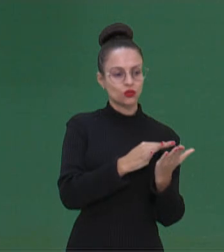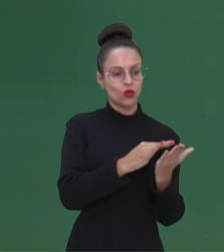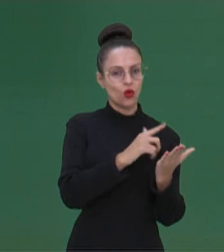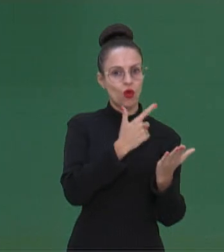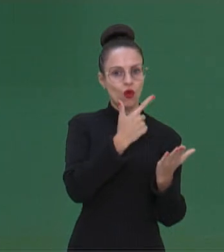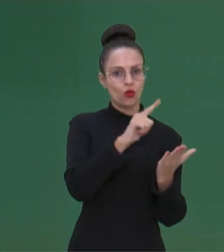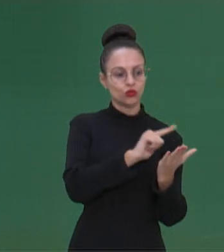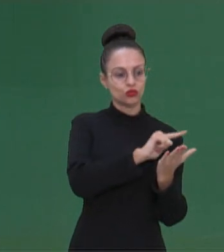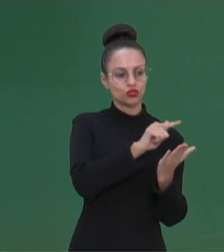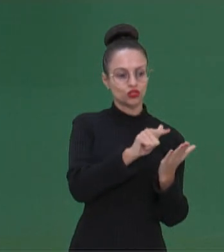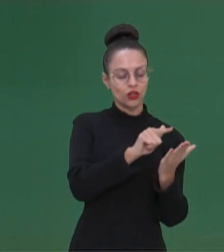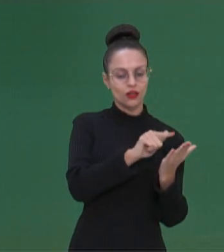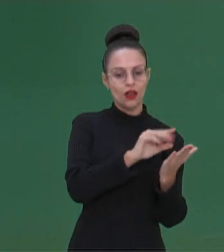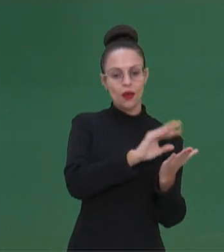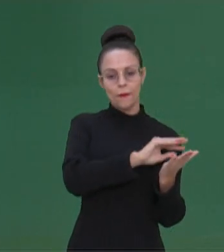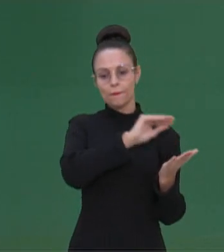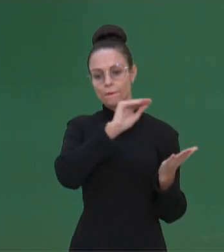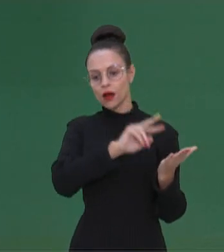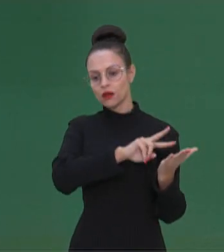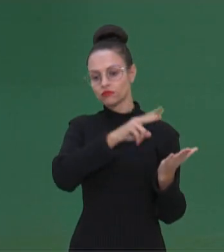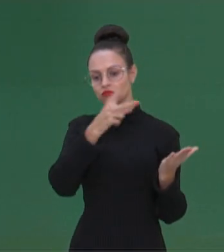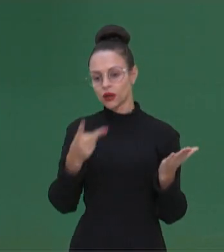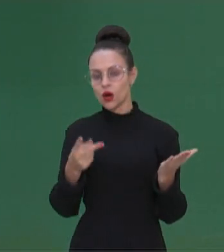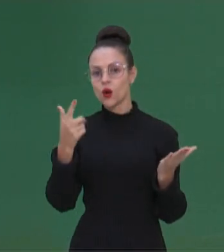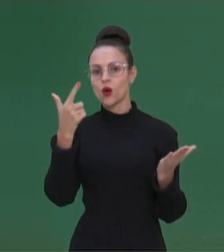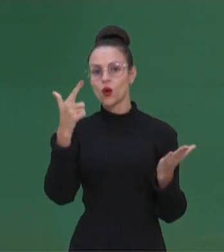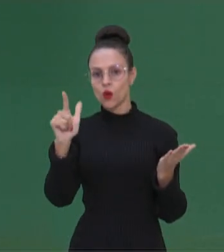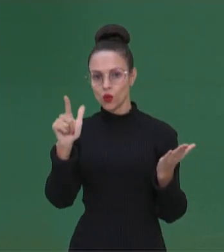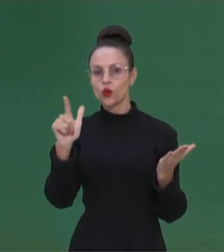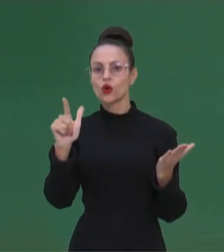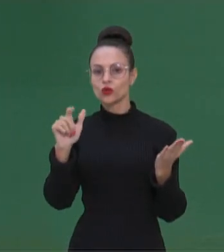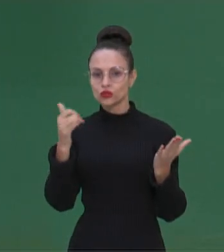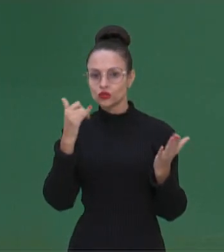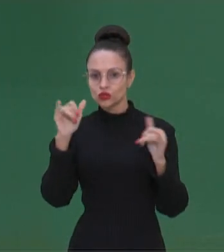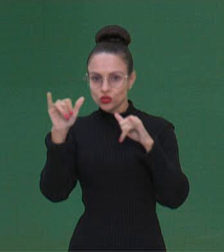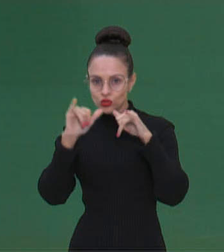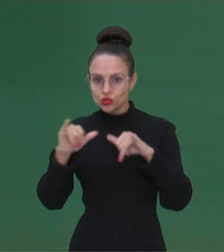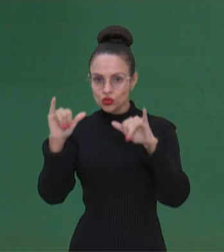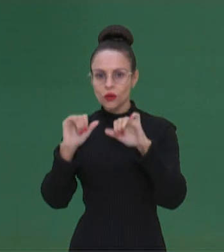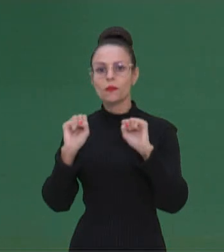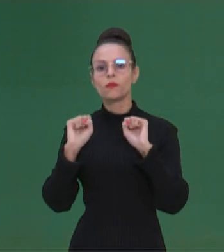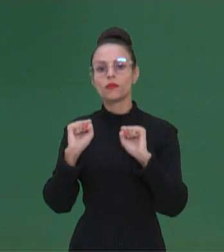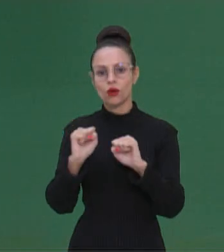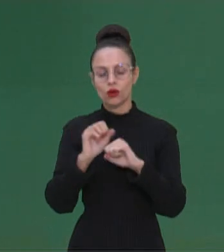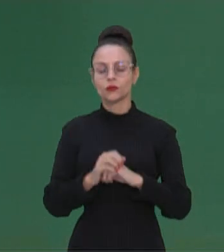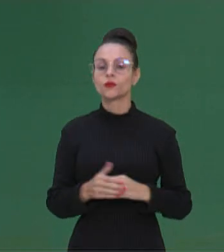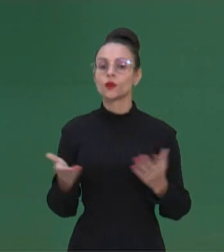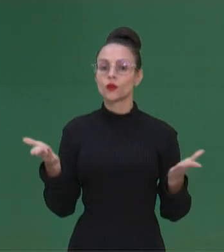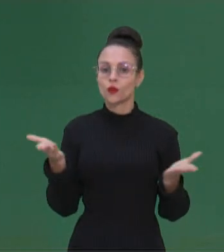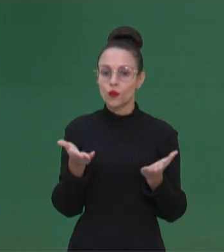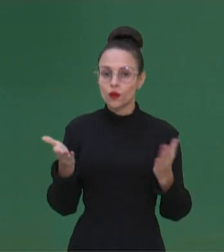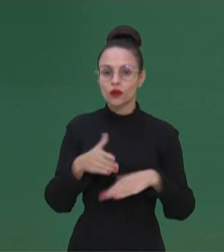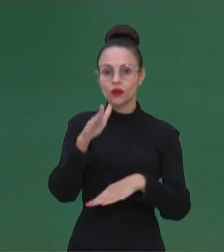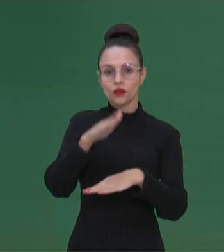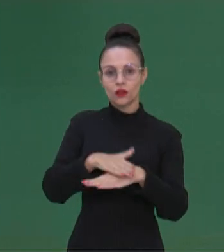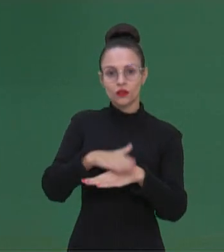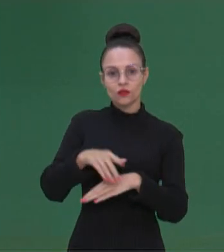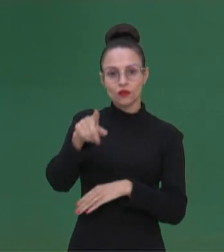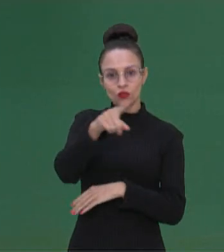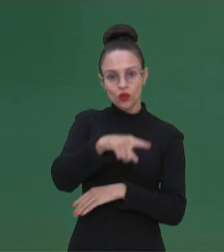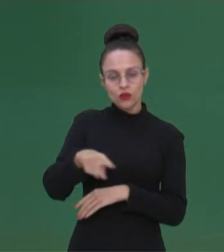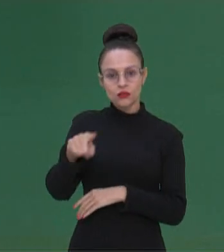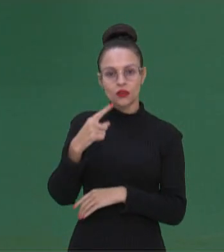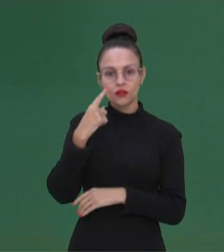notícia entre aspas, óbvio, né? Então, hoje vocês vão